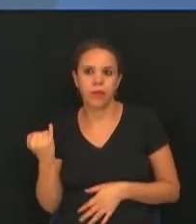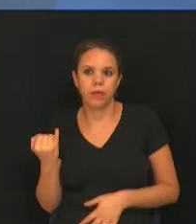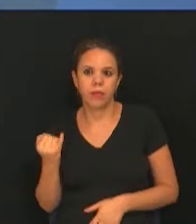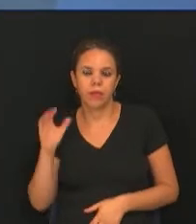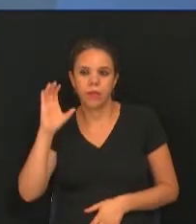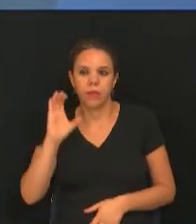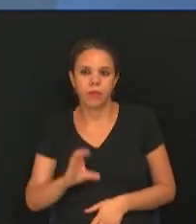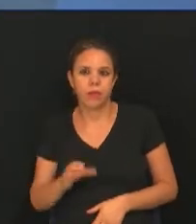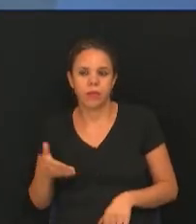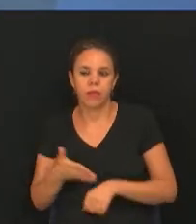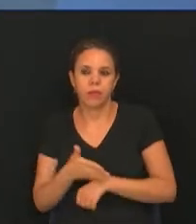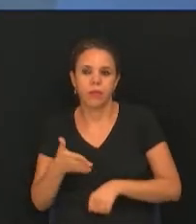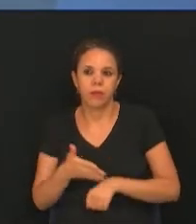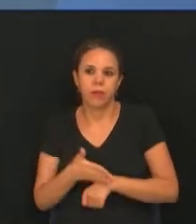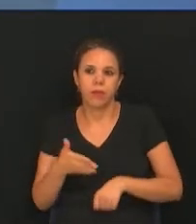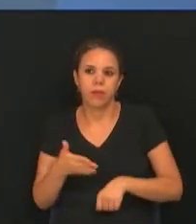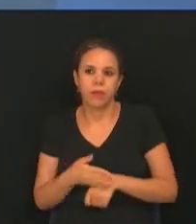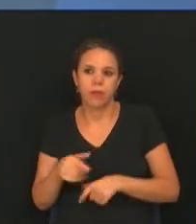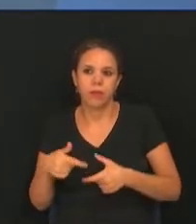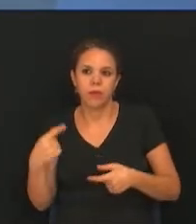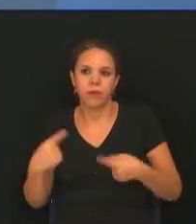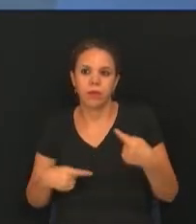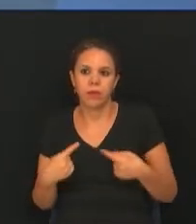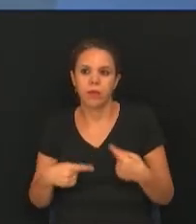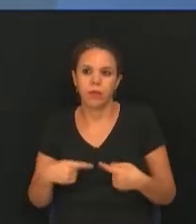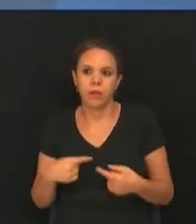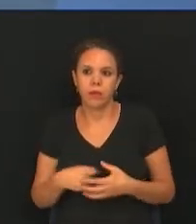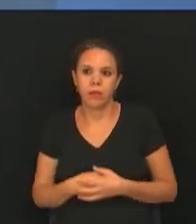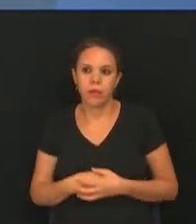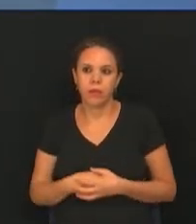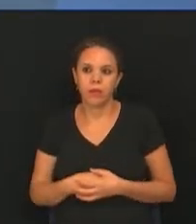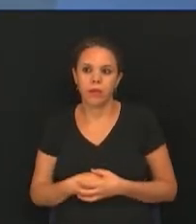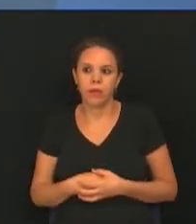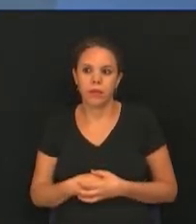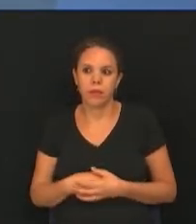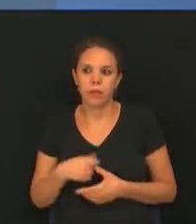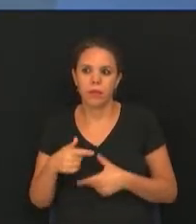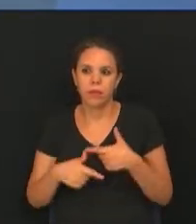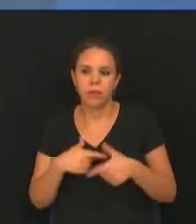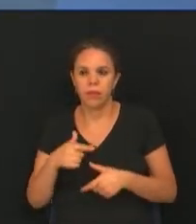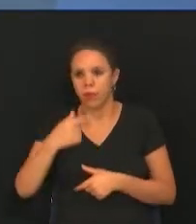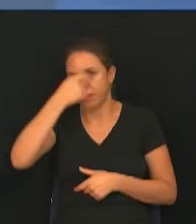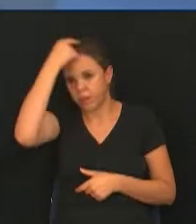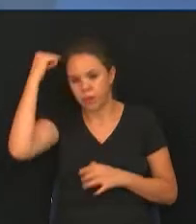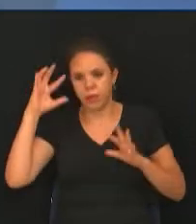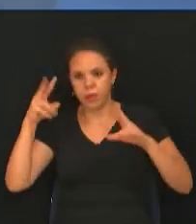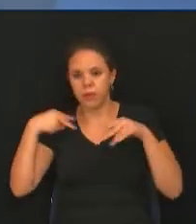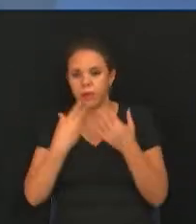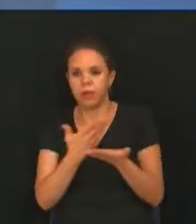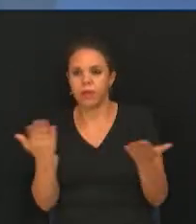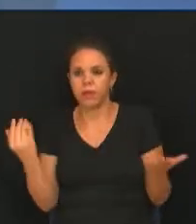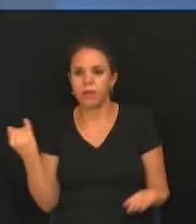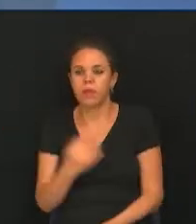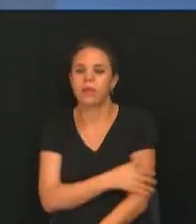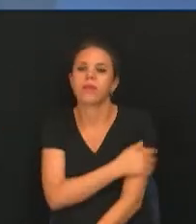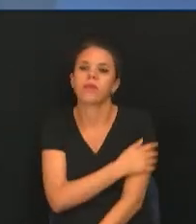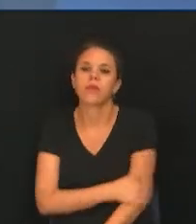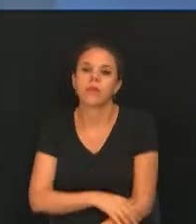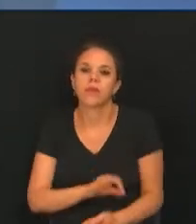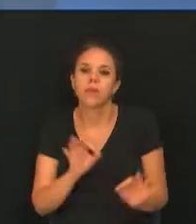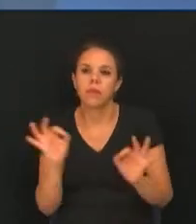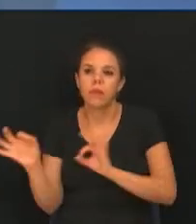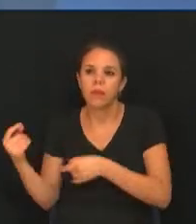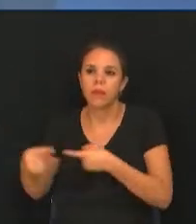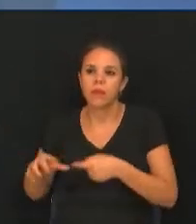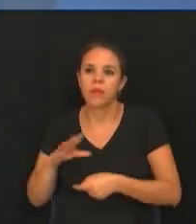cidadão participe da atividade política, seja do mandato Paulo Gaspar ou de todos os vereadores, porque é muito importante acompanhar a política na nossa